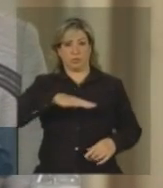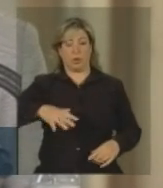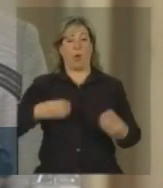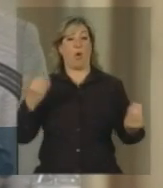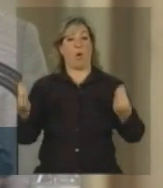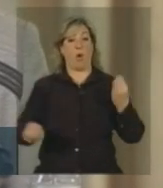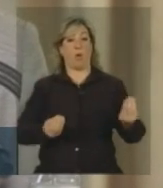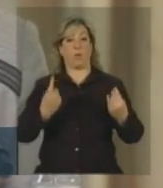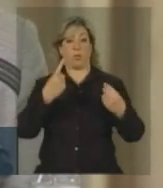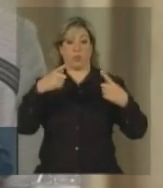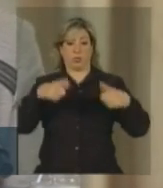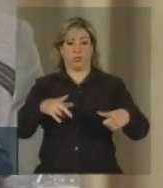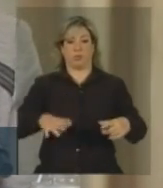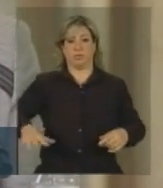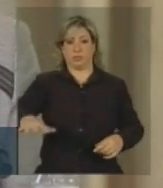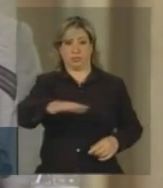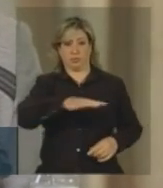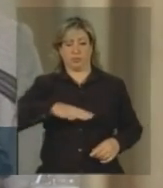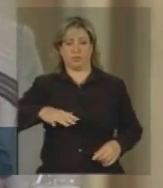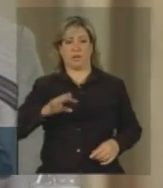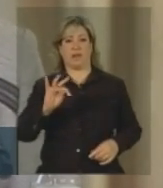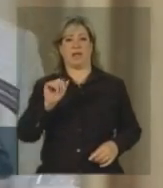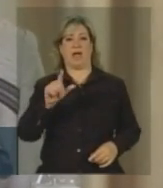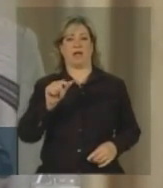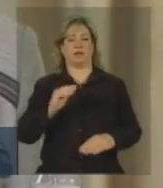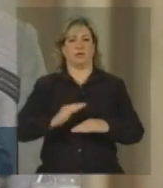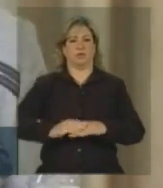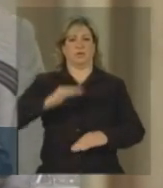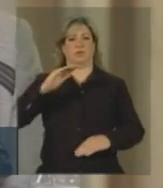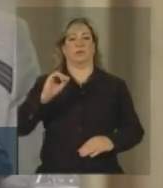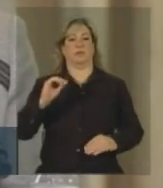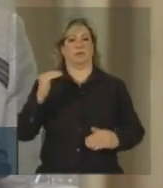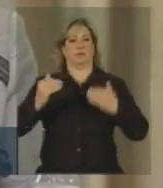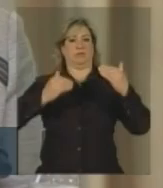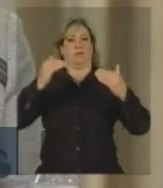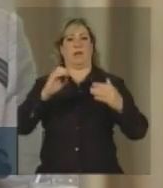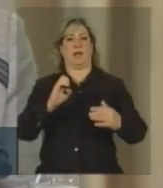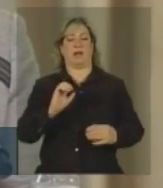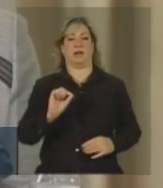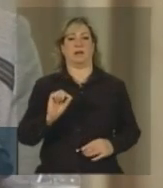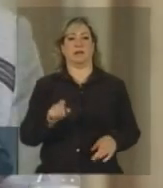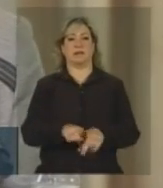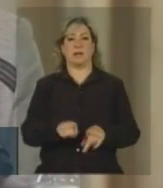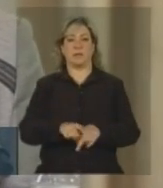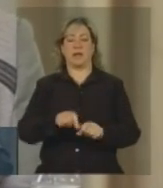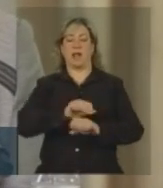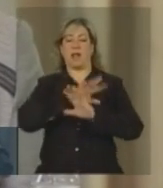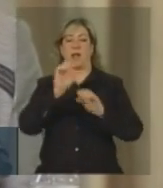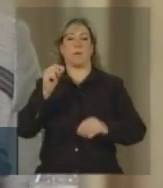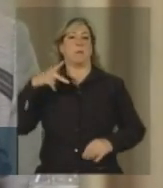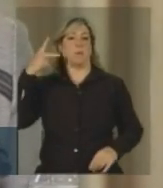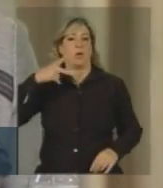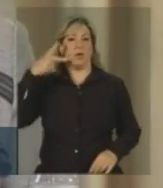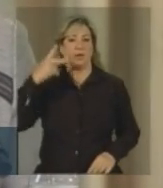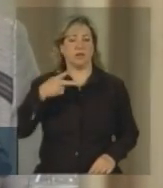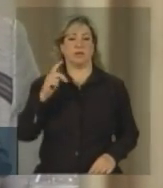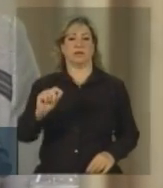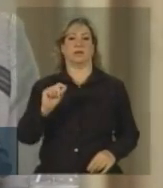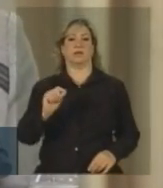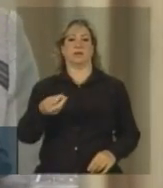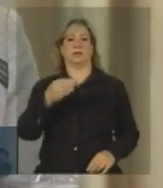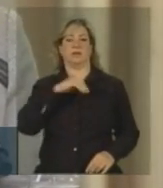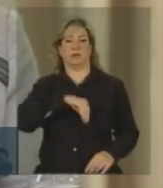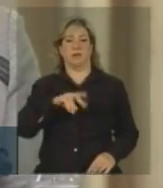sendo uma região com taxas elevadas de crescimento, com uma clara política de distribuição de